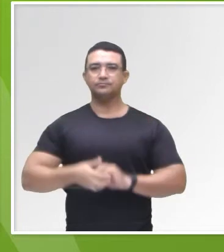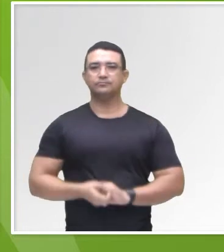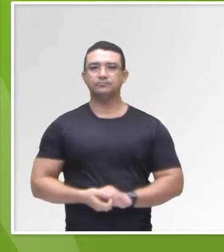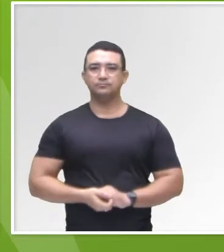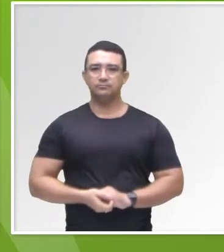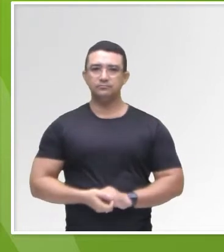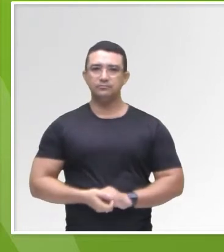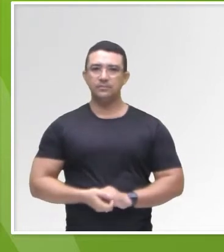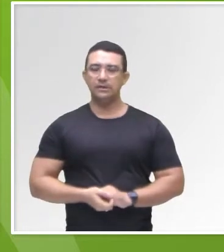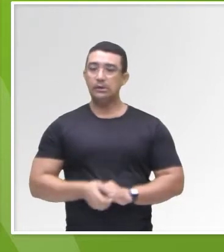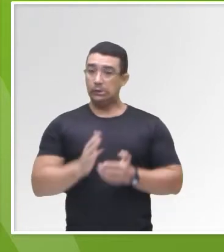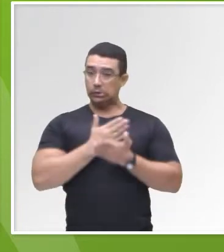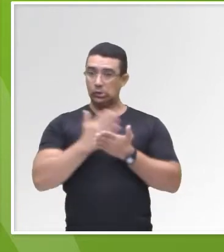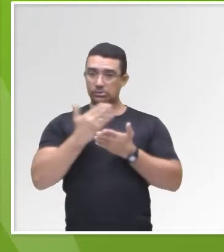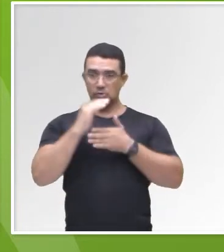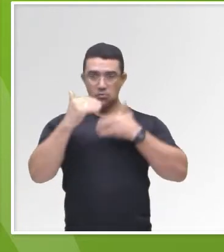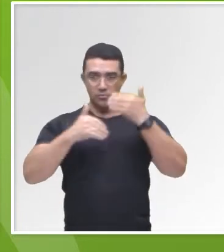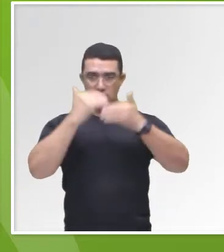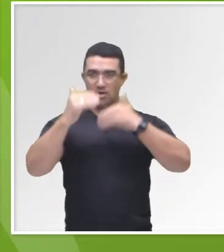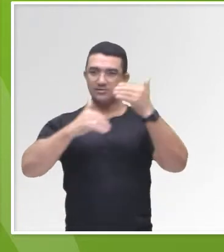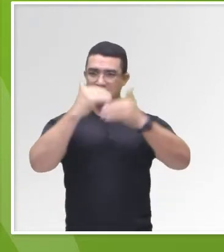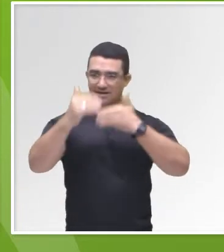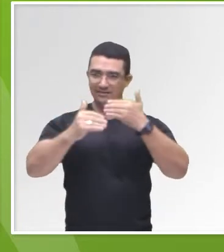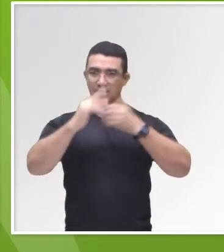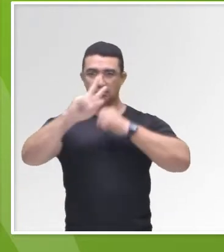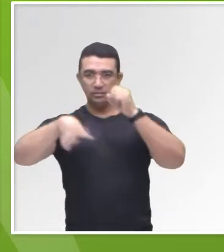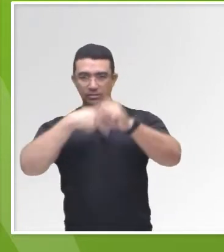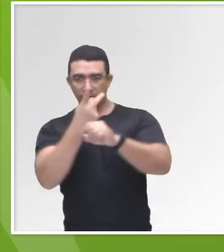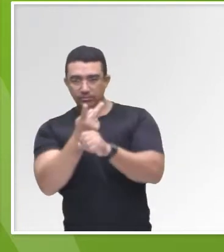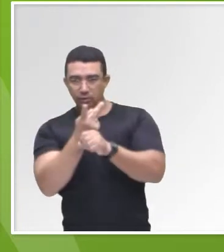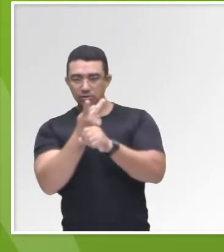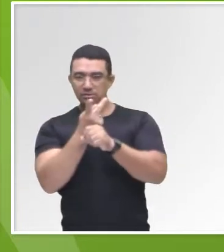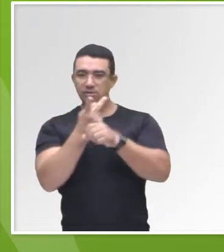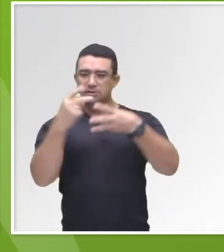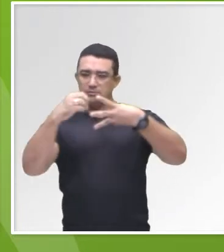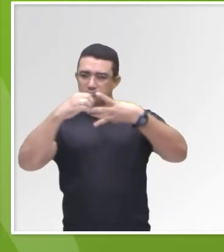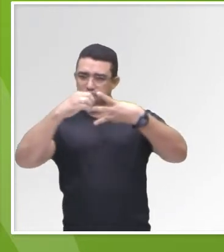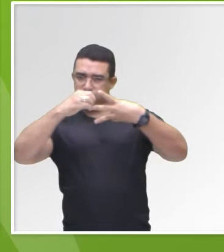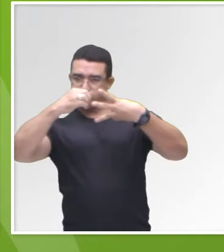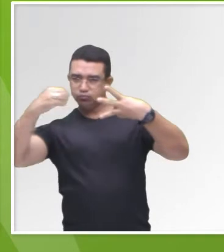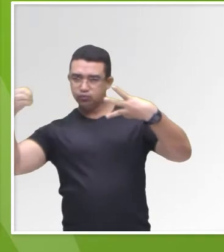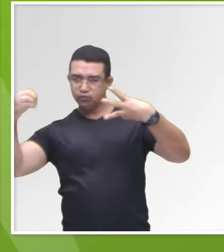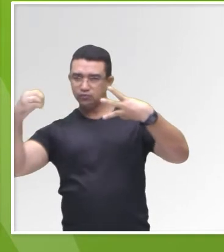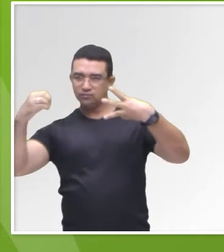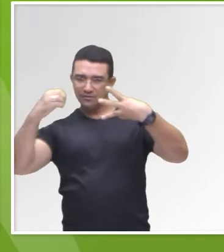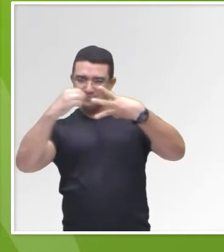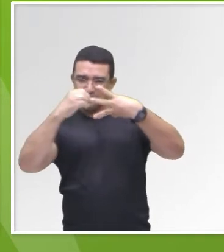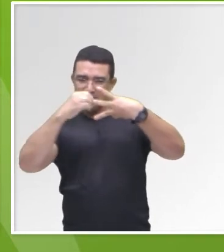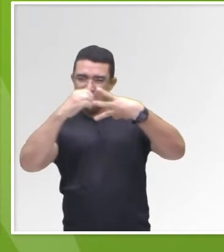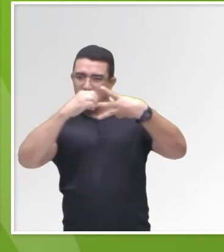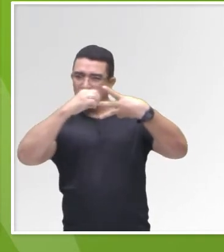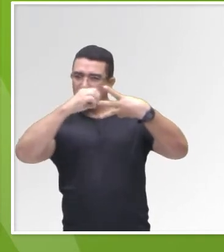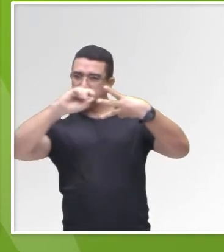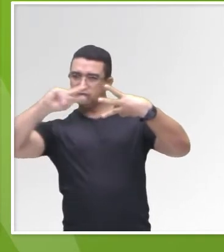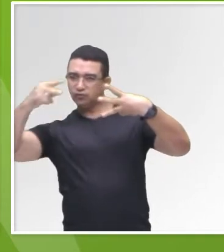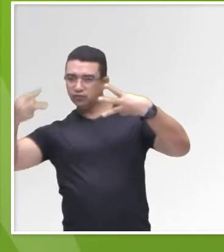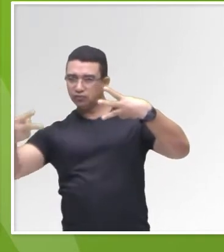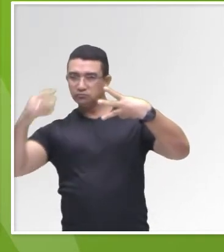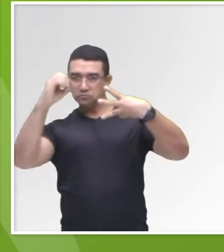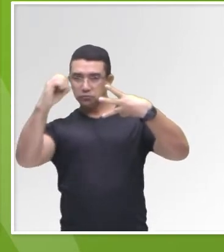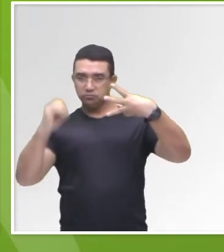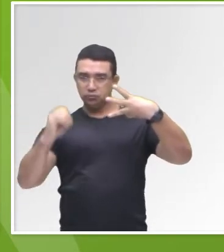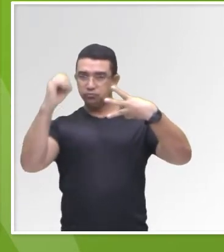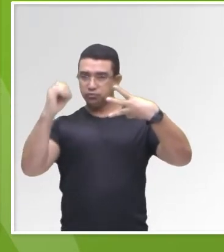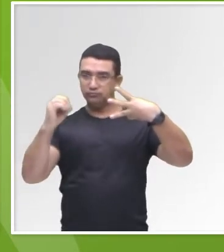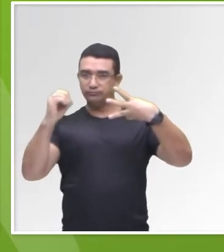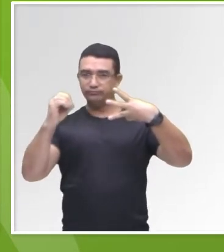desse processo, depois desse processo de divisão celular, que é a mitose que nós vamos estudar agora, essas células, né, a